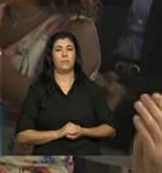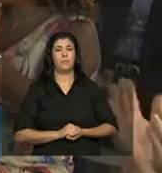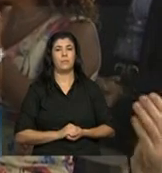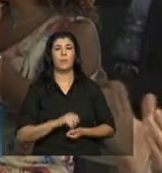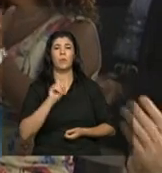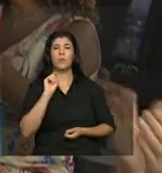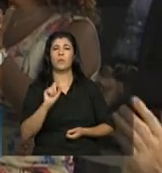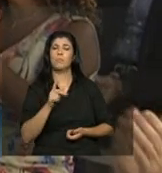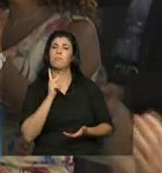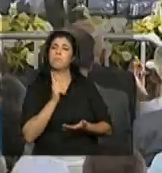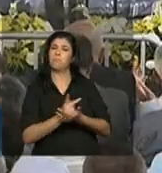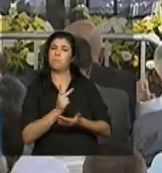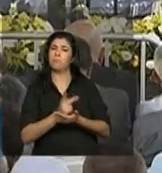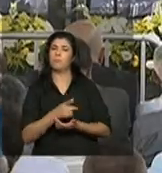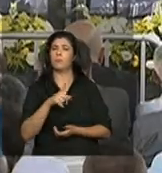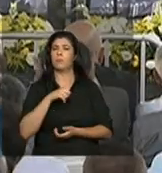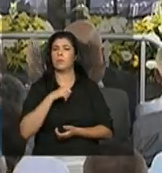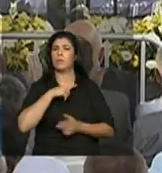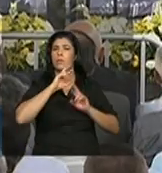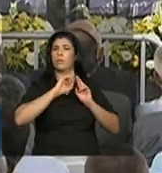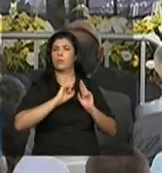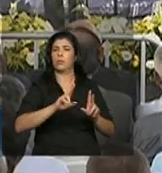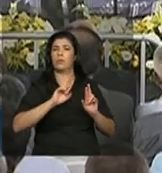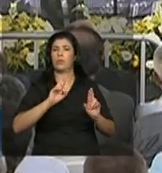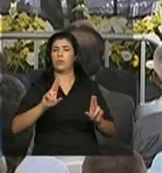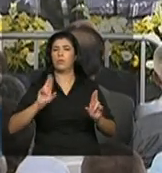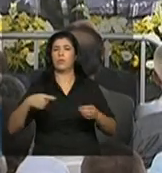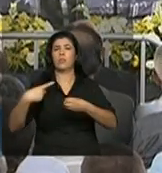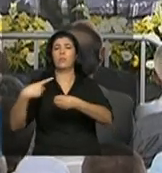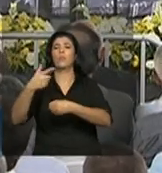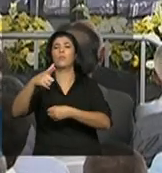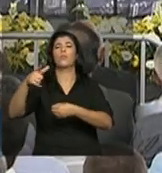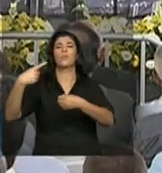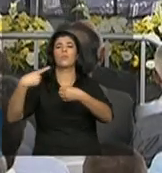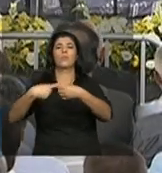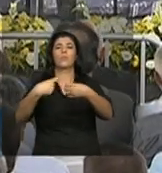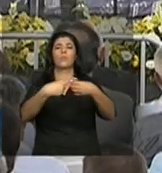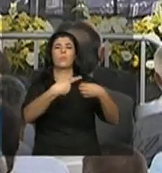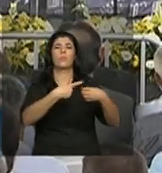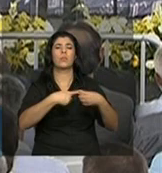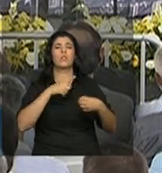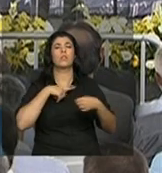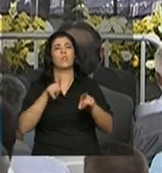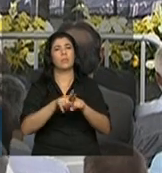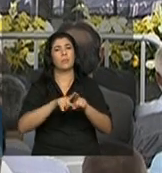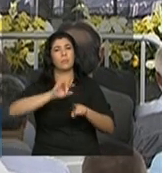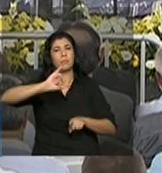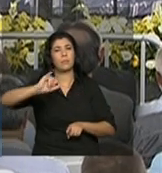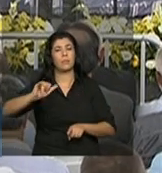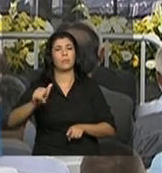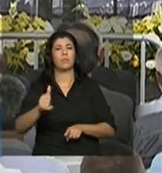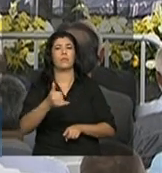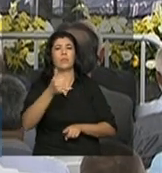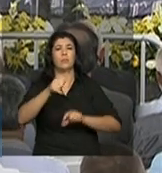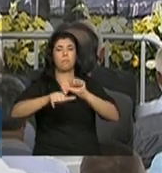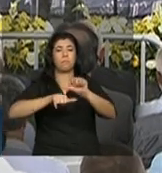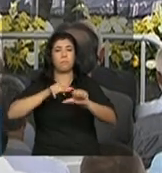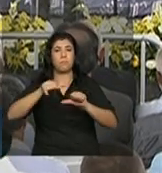que, apesar de várias cidades terem recuperado as suas zonas